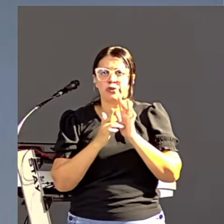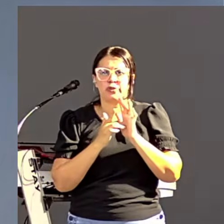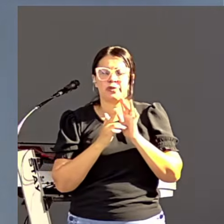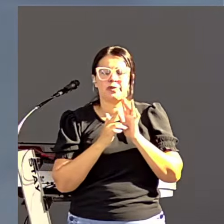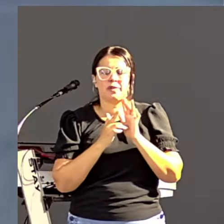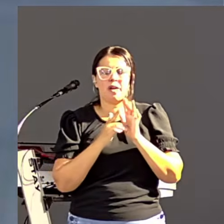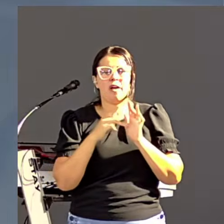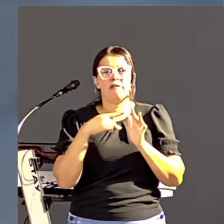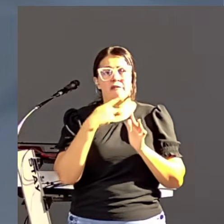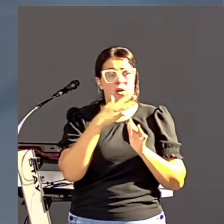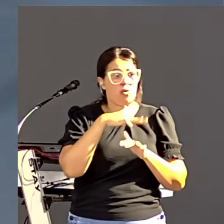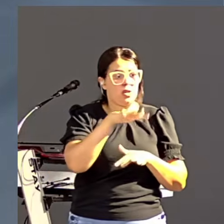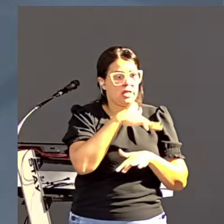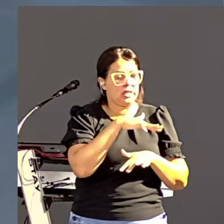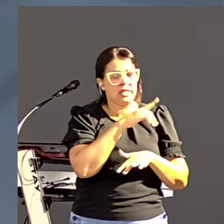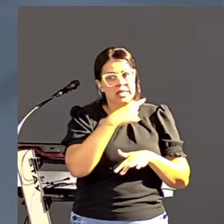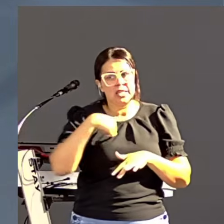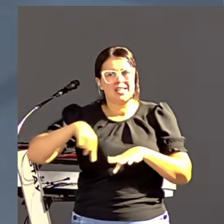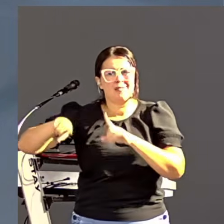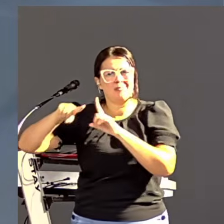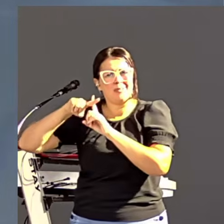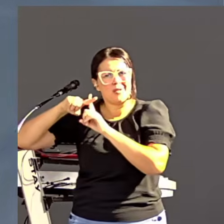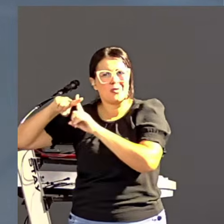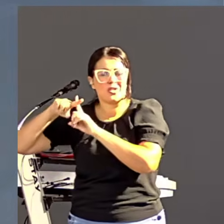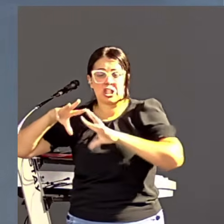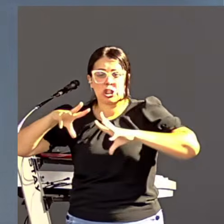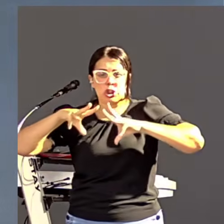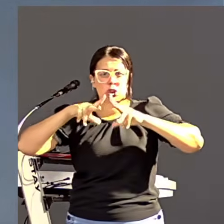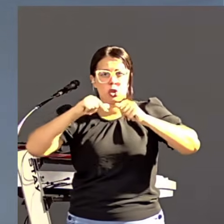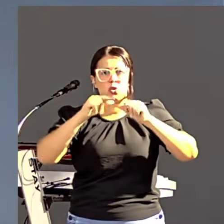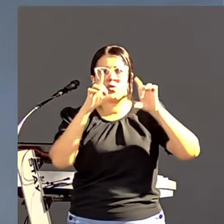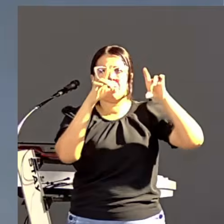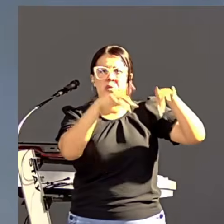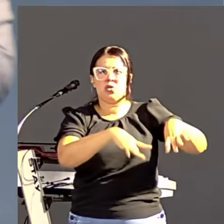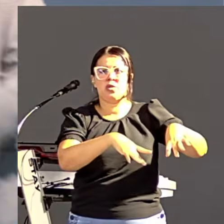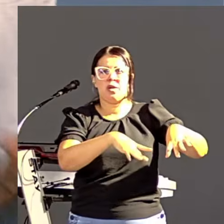iria para a cruz e que todos iriam abandoná-lo, foi o único